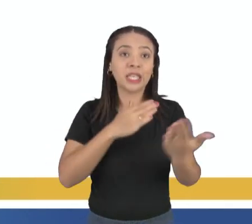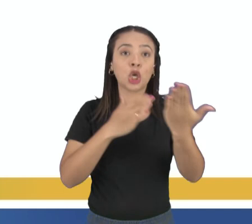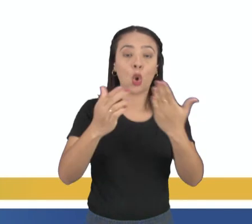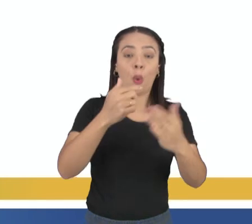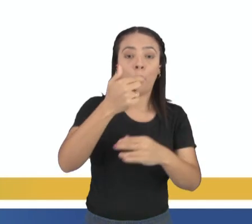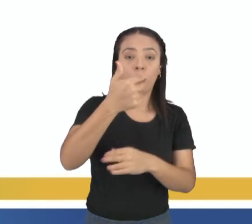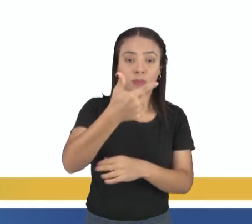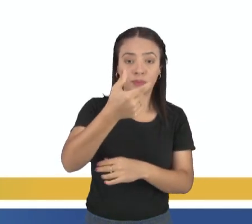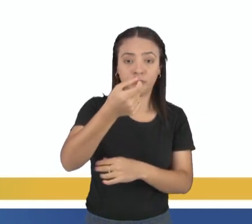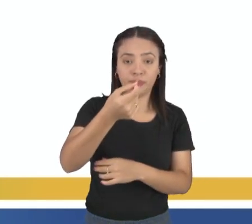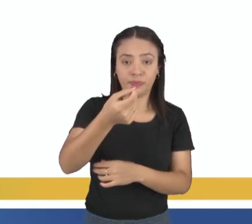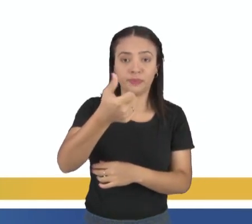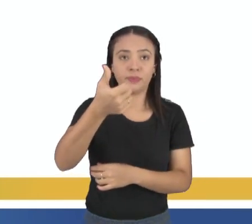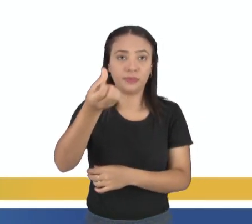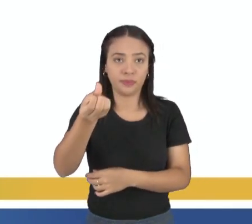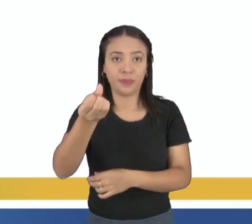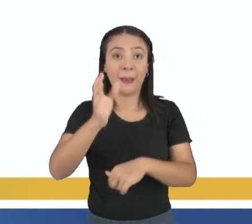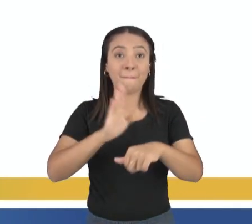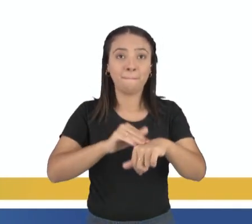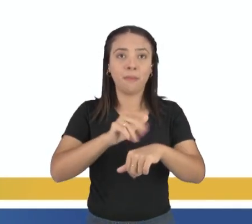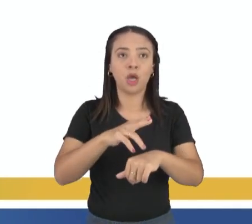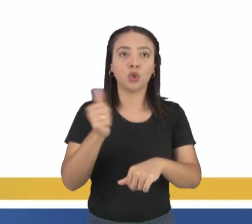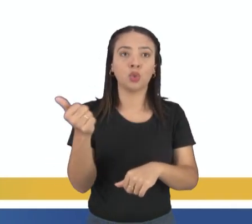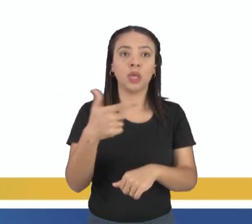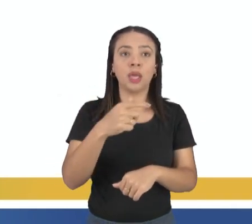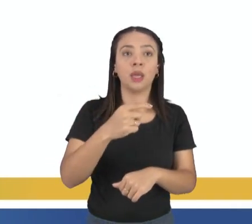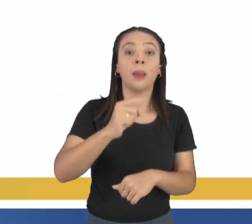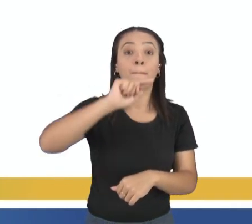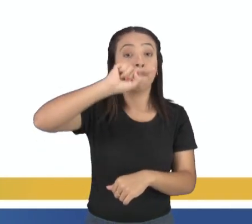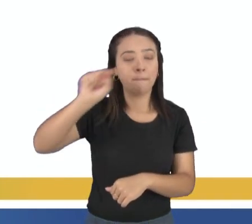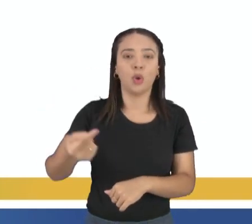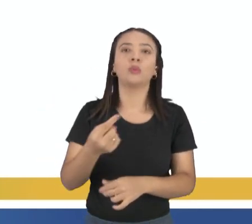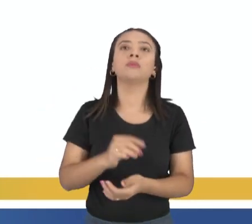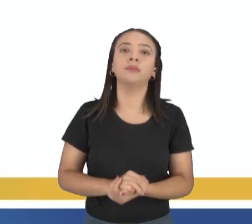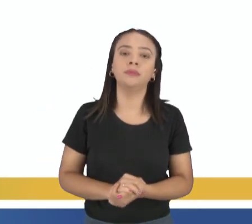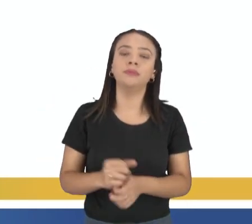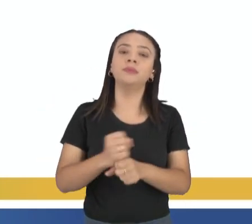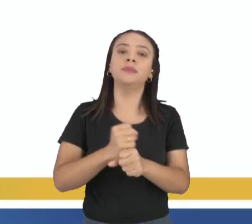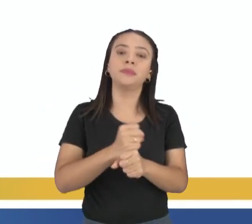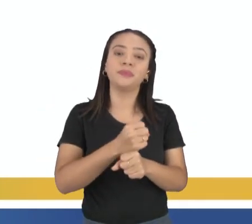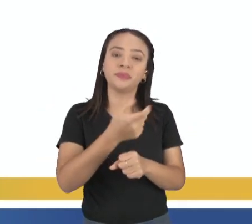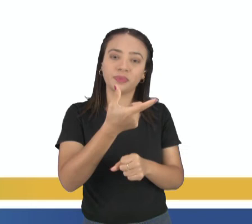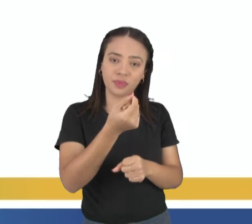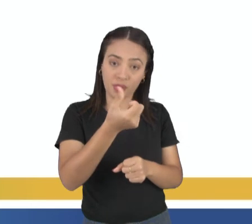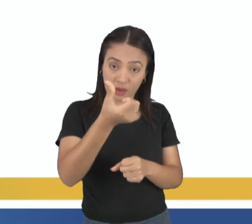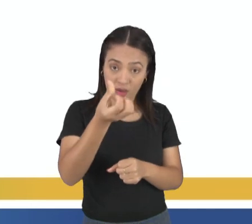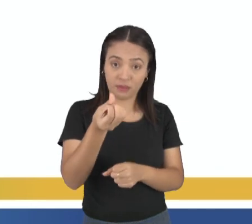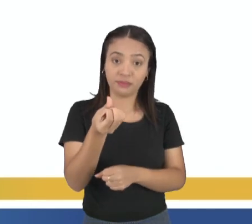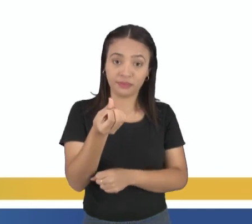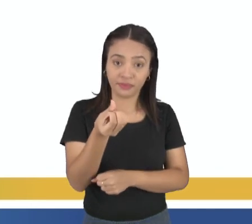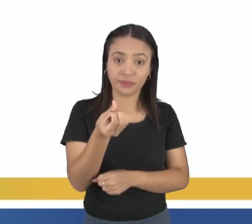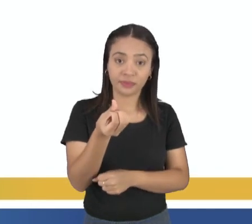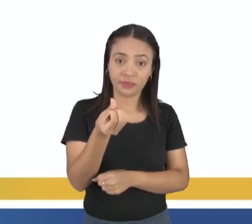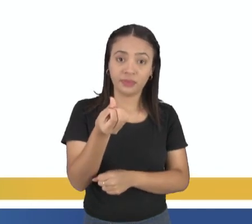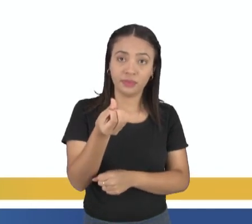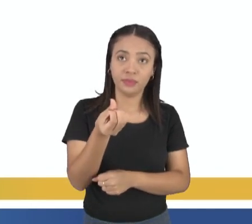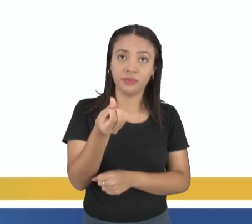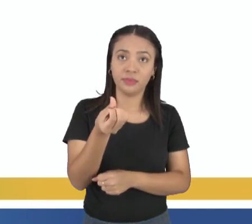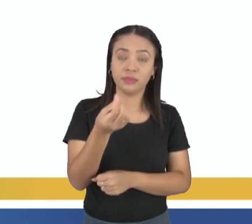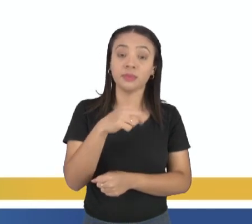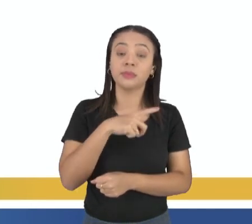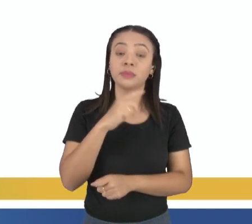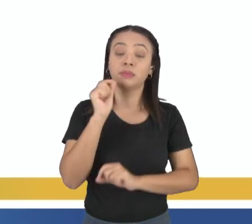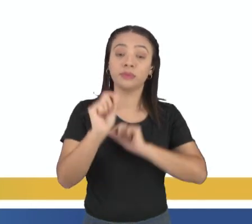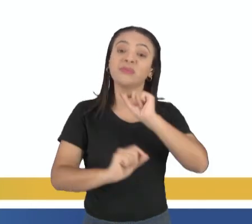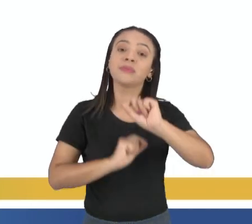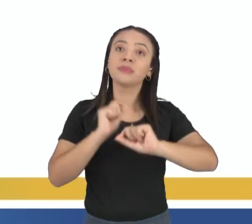de R$1.000. Então vamos ver aqui, ó. Em 2016, né, nós tivemos